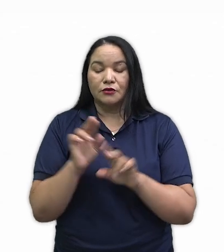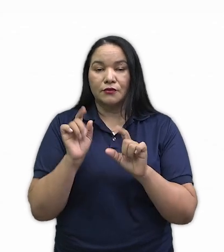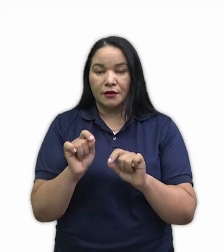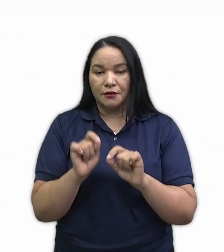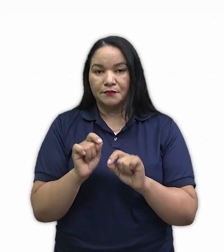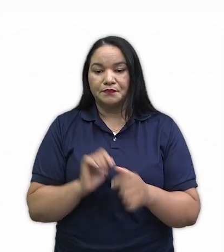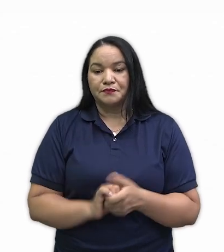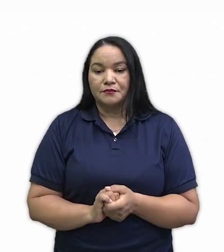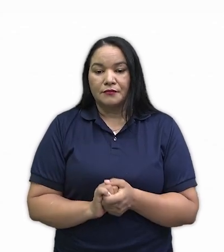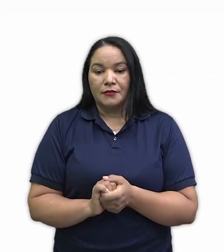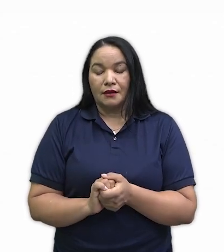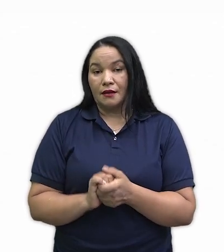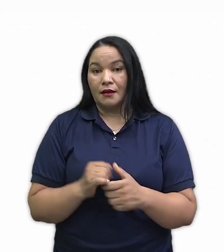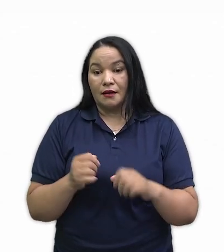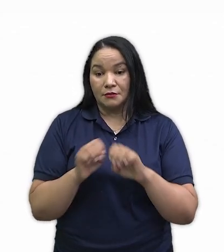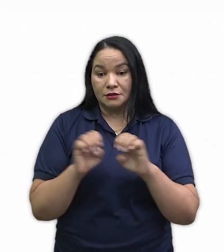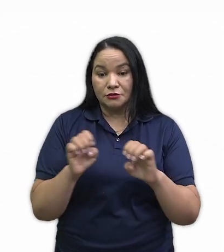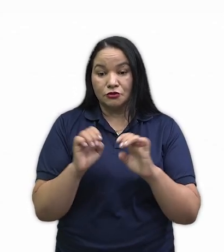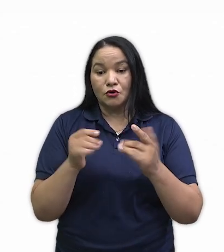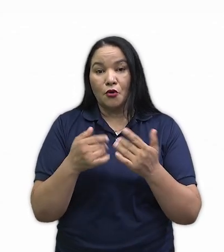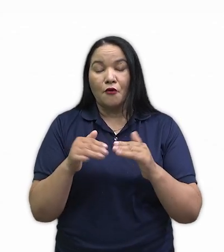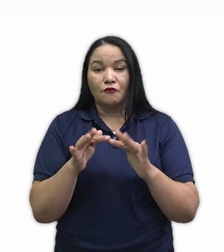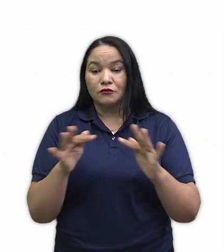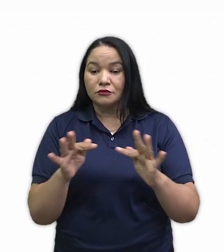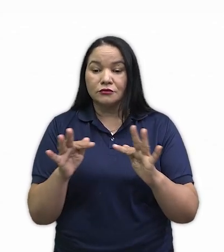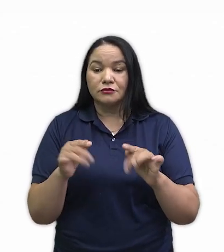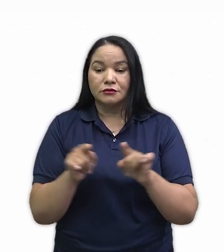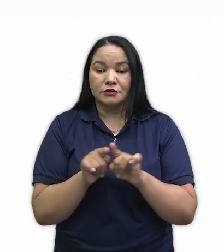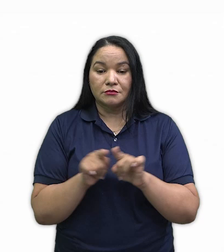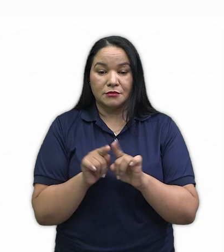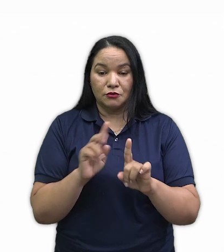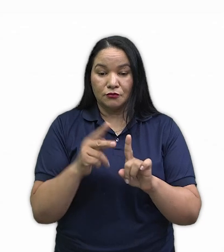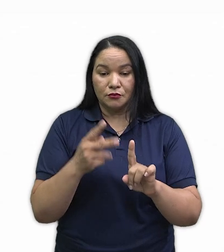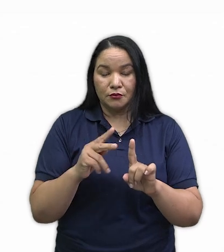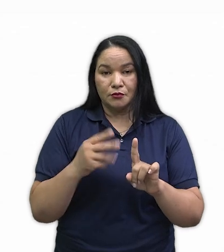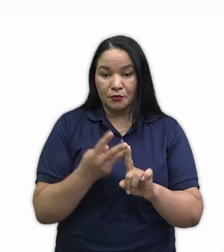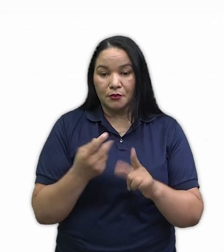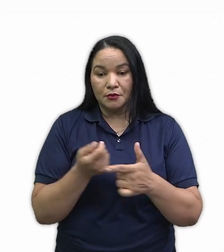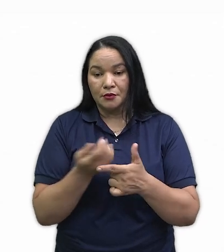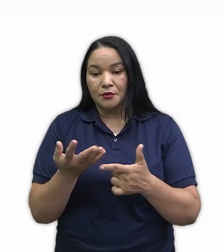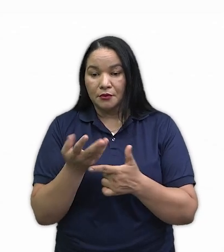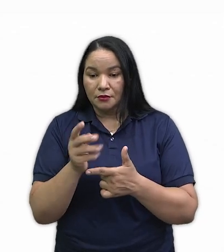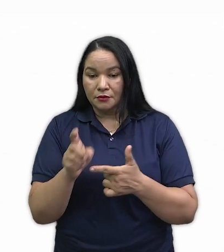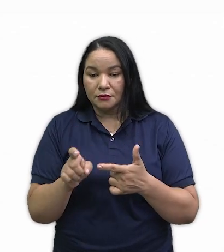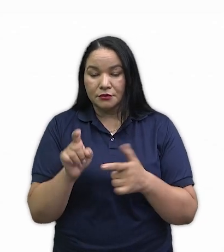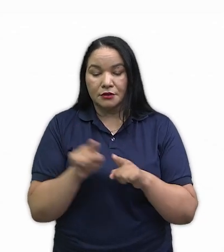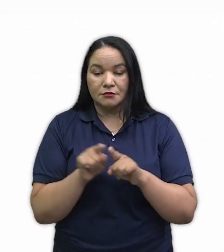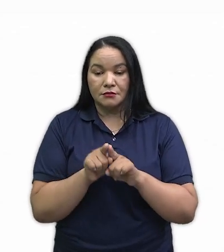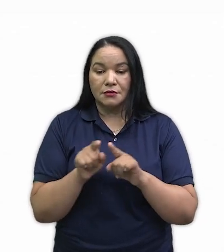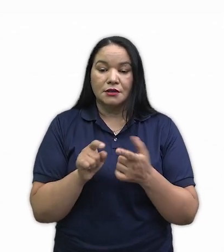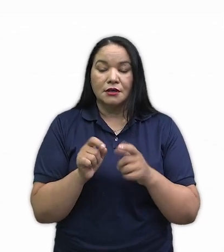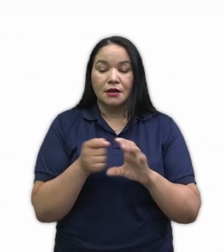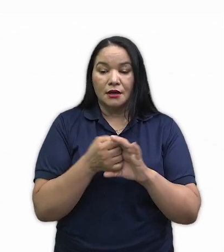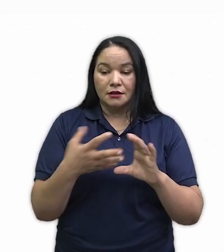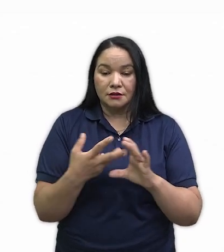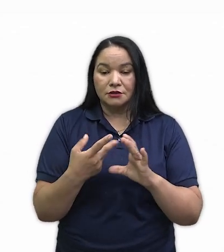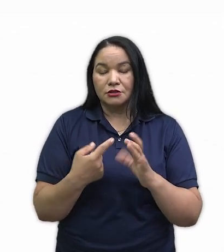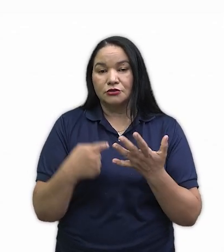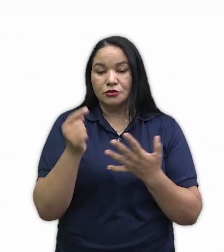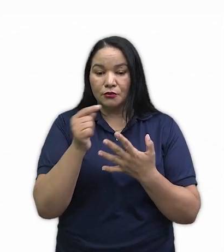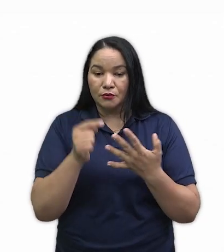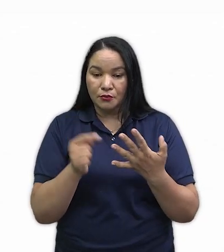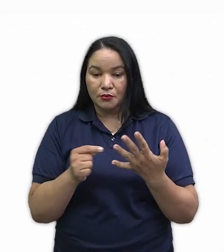entre as representações de funções exponencial e logarítmica e suas características